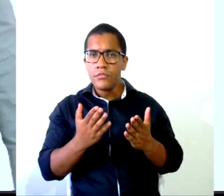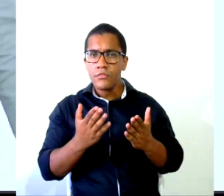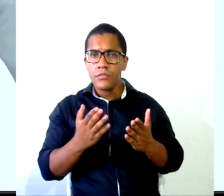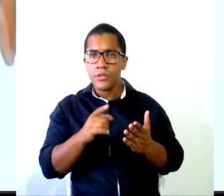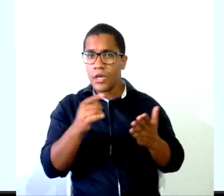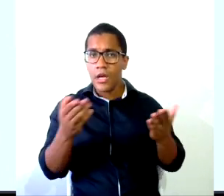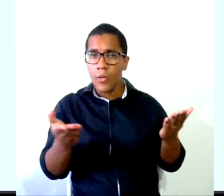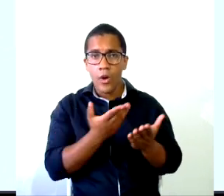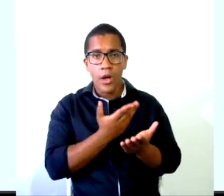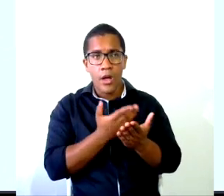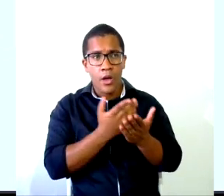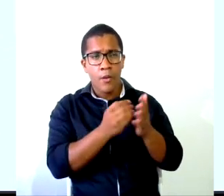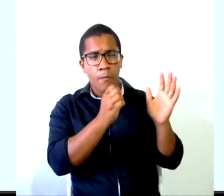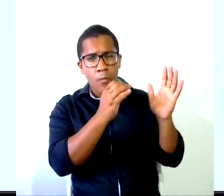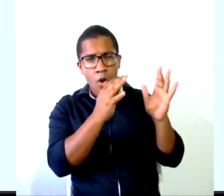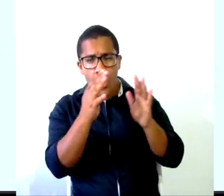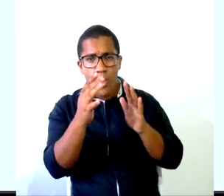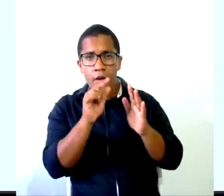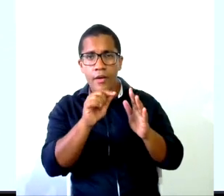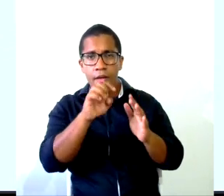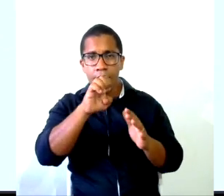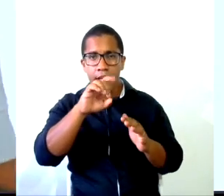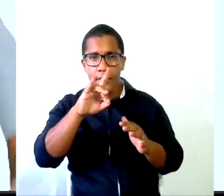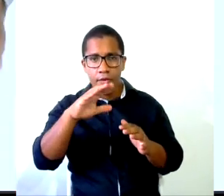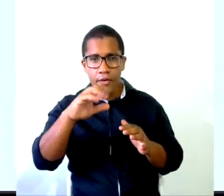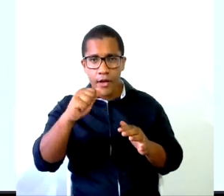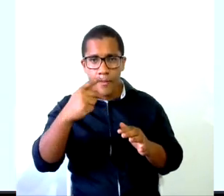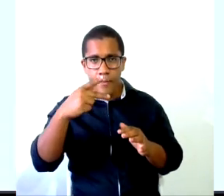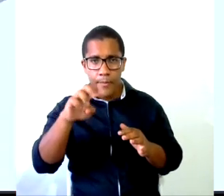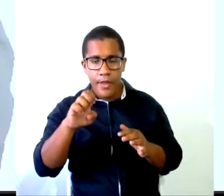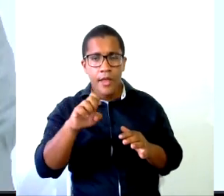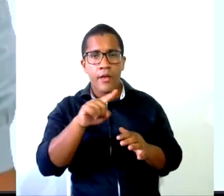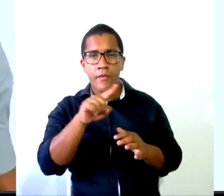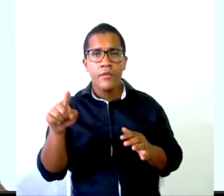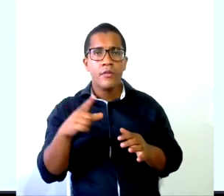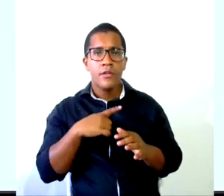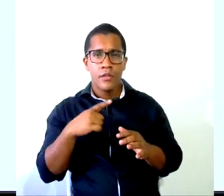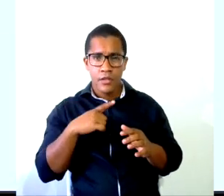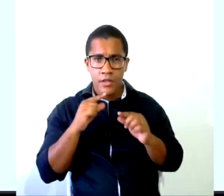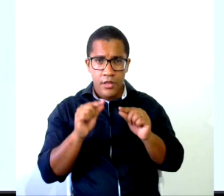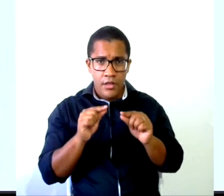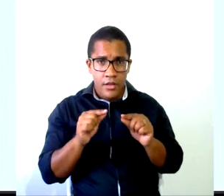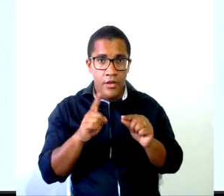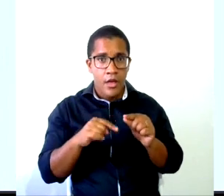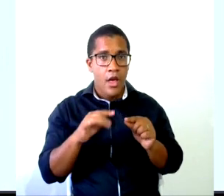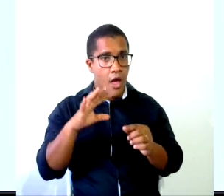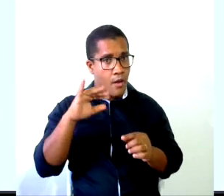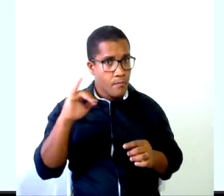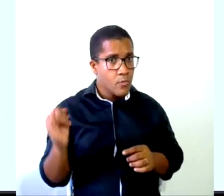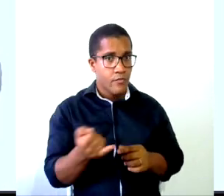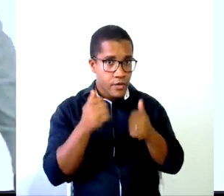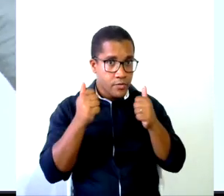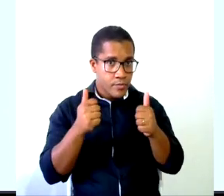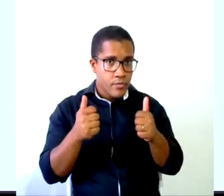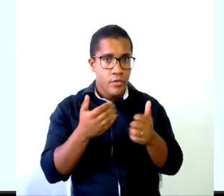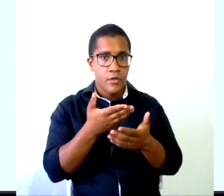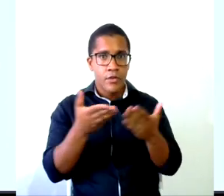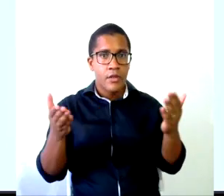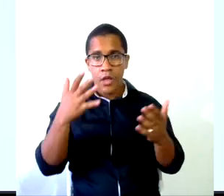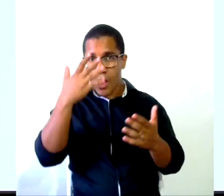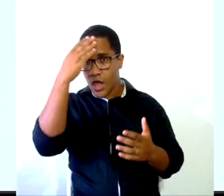em casa, não é, assistindo o nosso Educa PE, possa aproveitar esse conhecimento. E não se